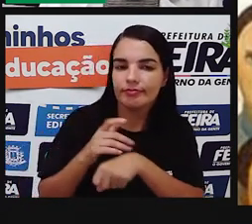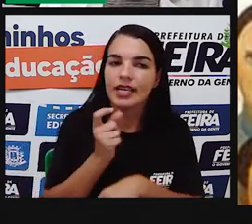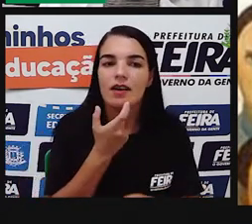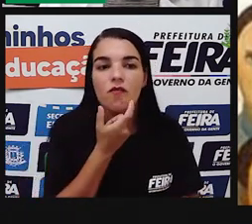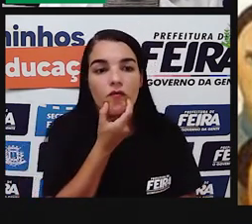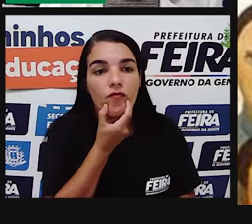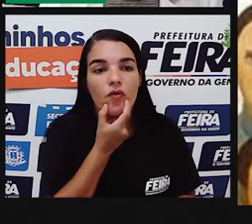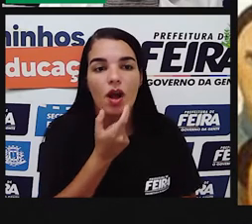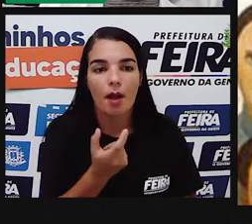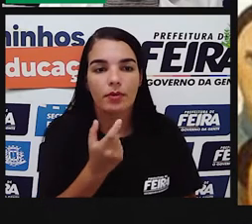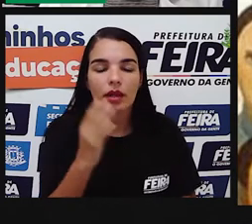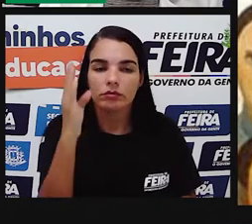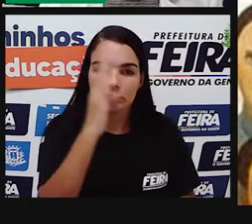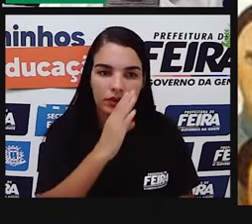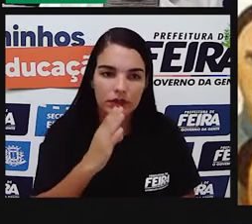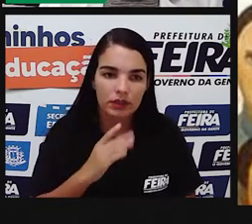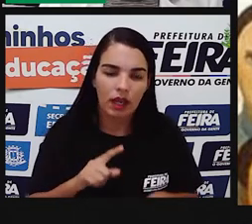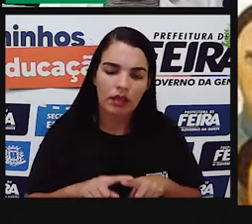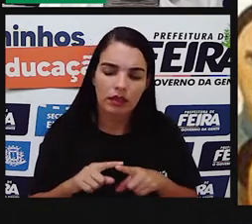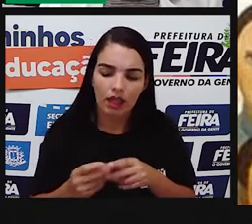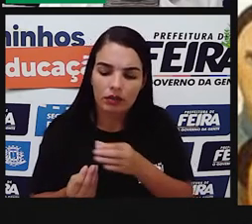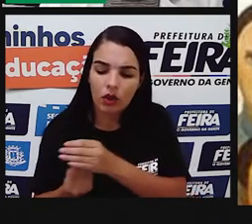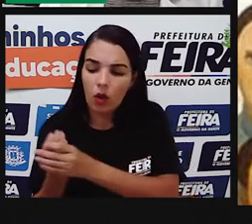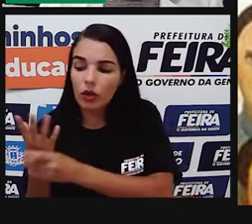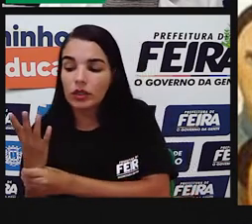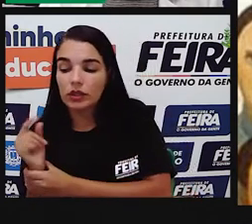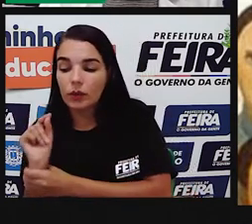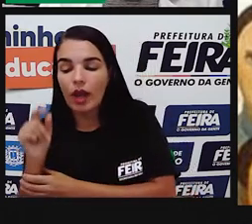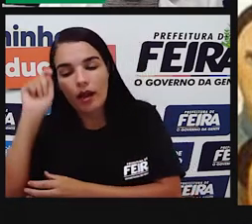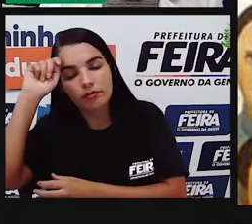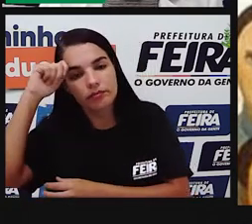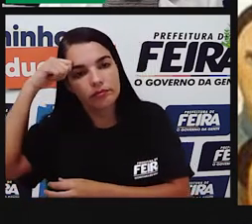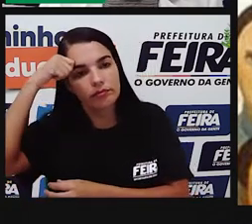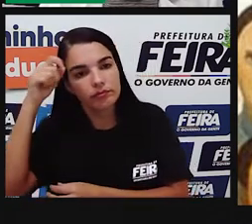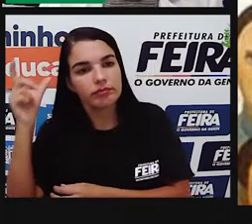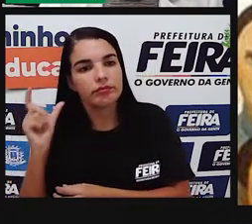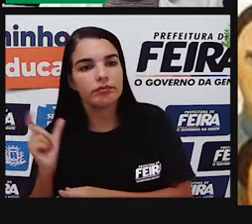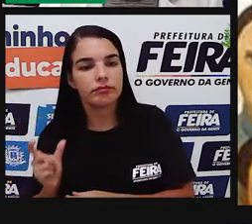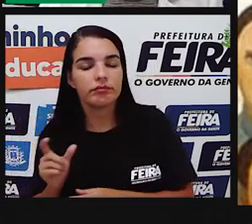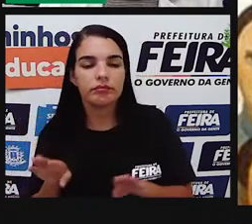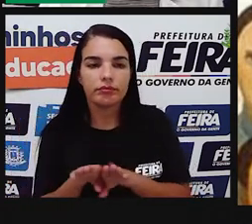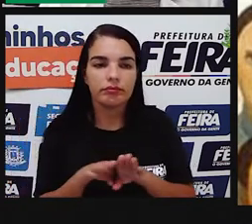e que são de origens africana e indígena.